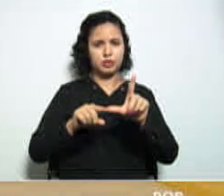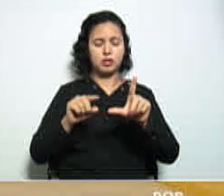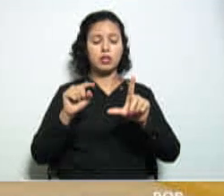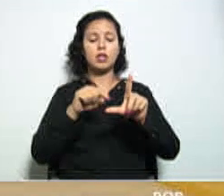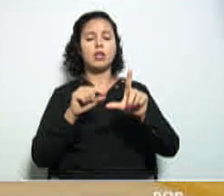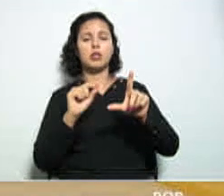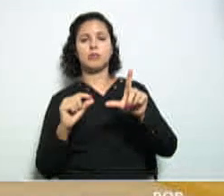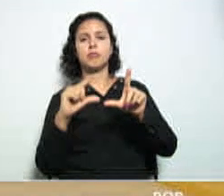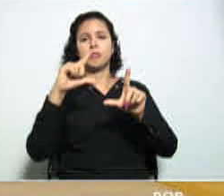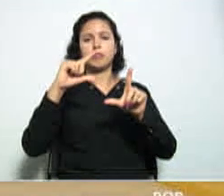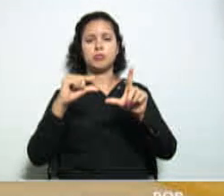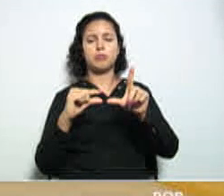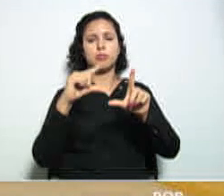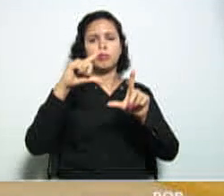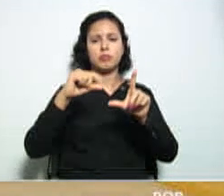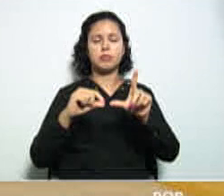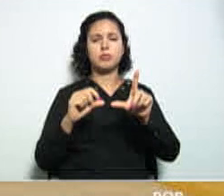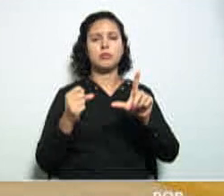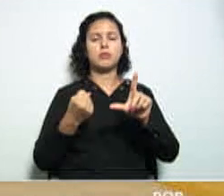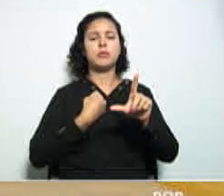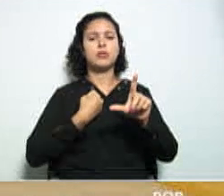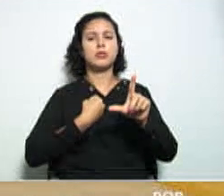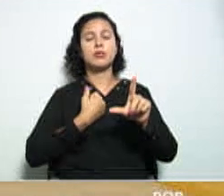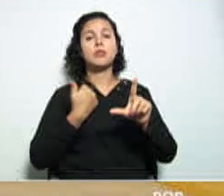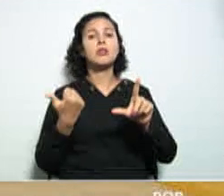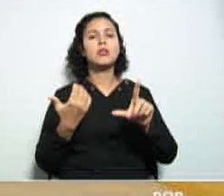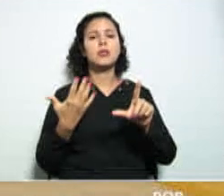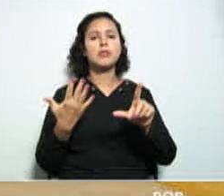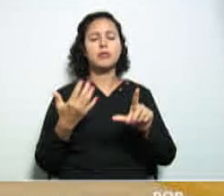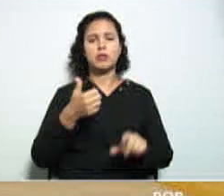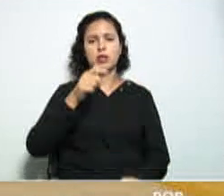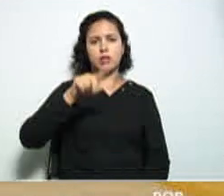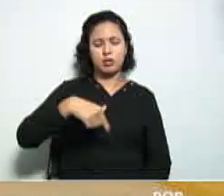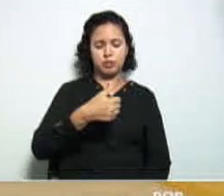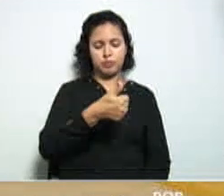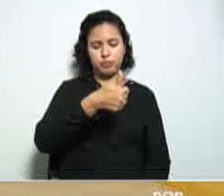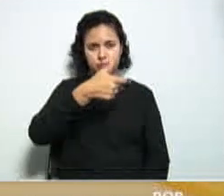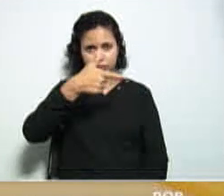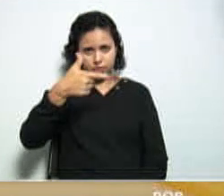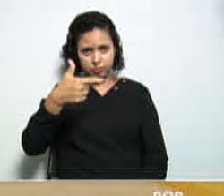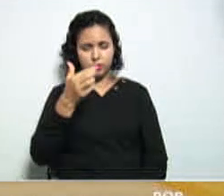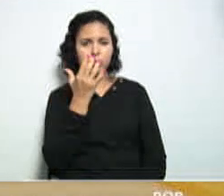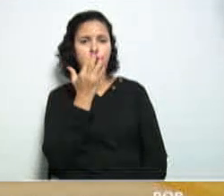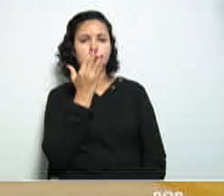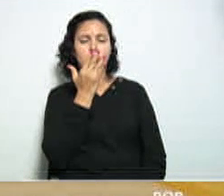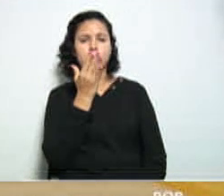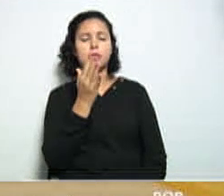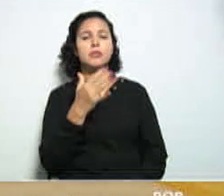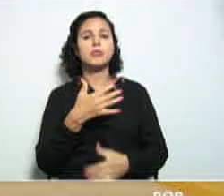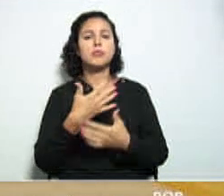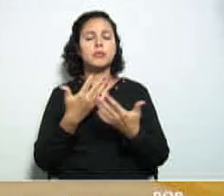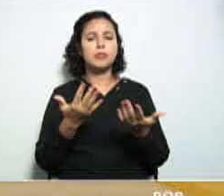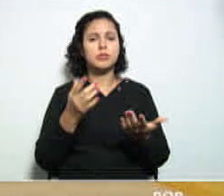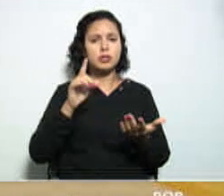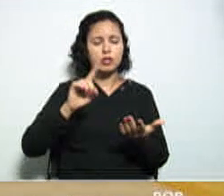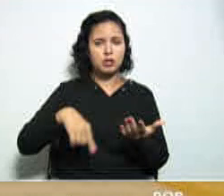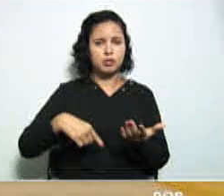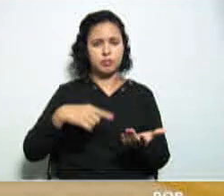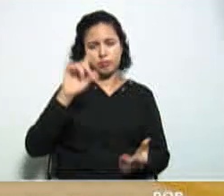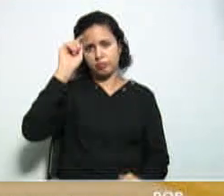recomendado é tamanho 12 para o corpo do texto. E a cor da fonte é o automático ou